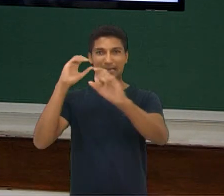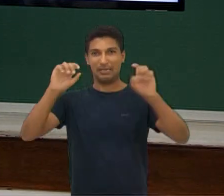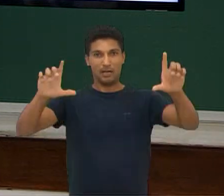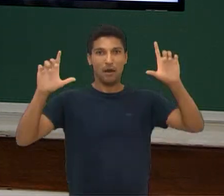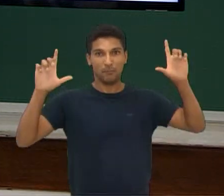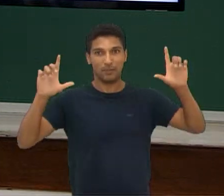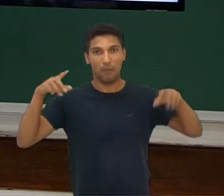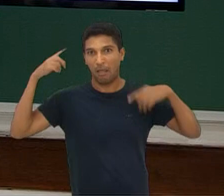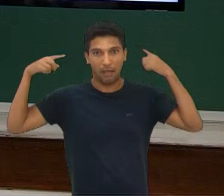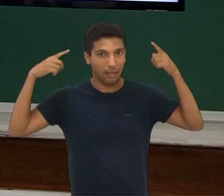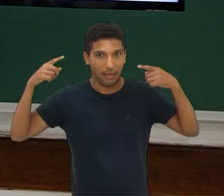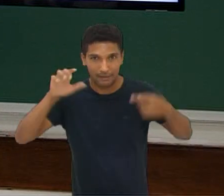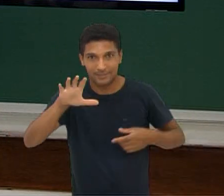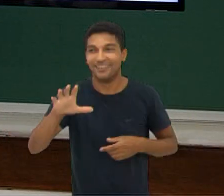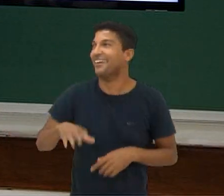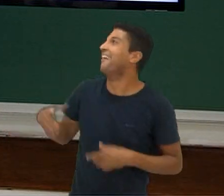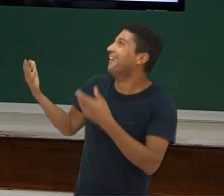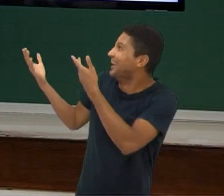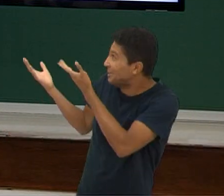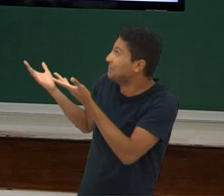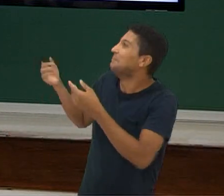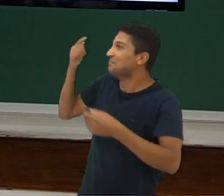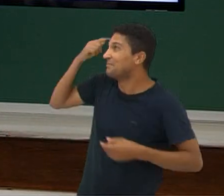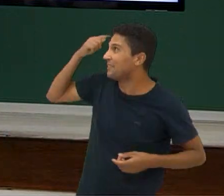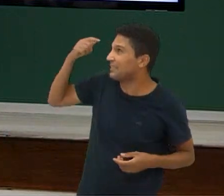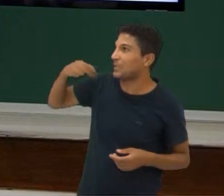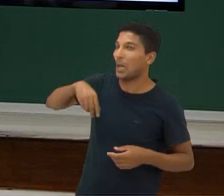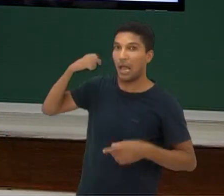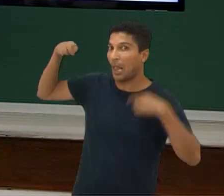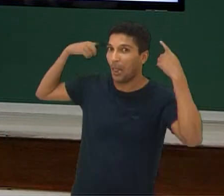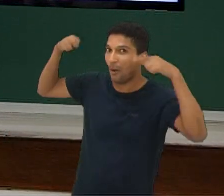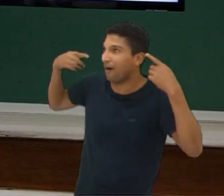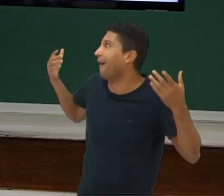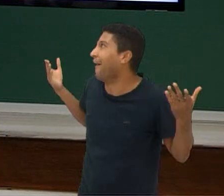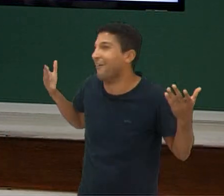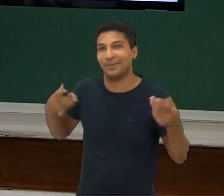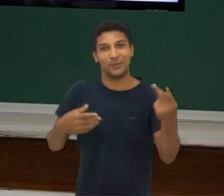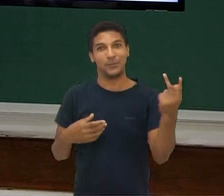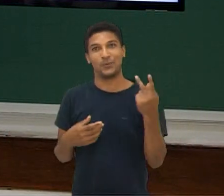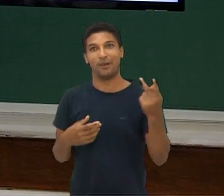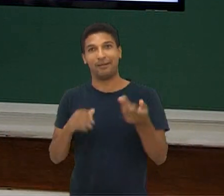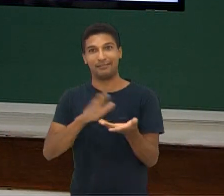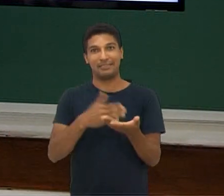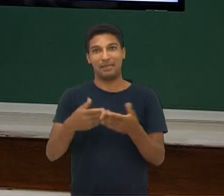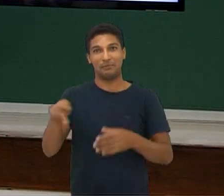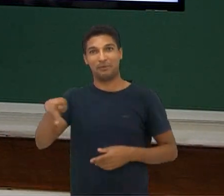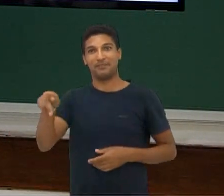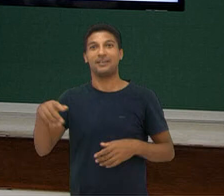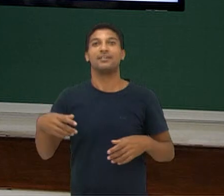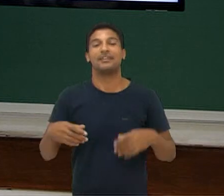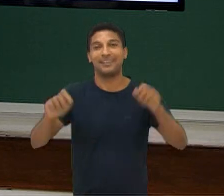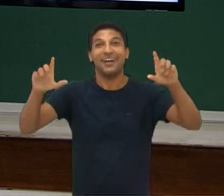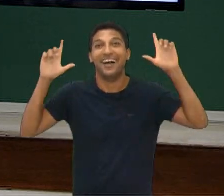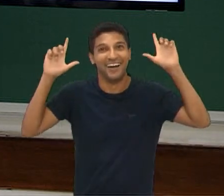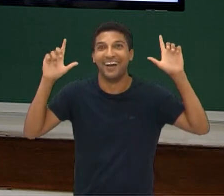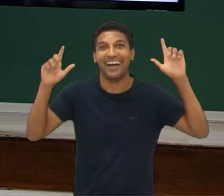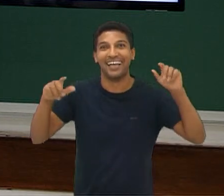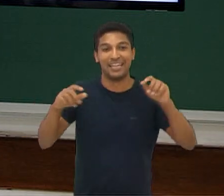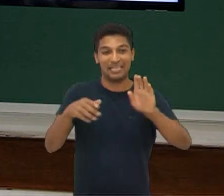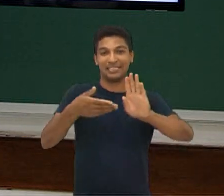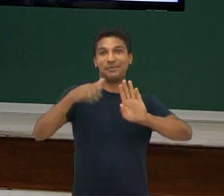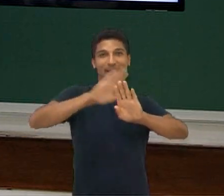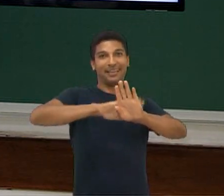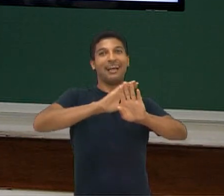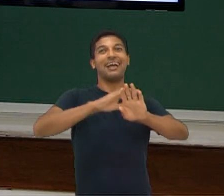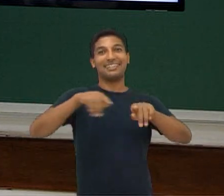dur, assim, né, e tal, né, Isaías? Porque aí pensar, nossa, são um bando louco, né, esses dois aí. Não, galera, não é só na frente das câmeras, é por trás das